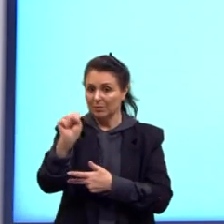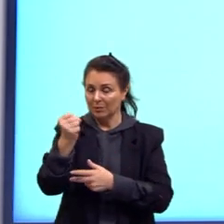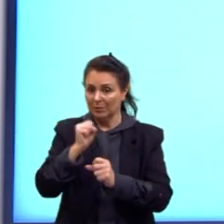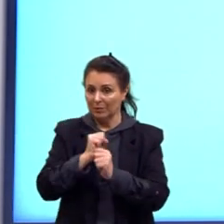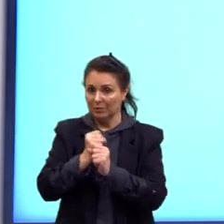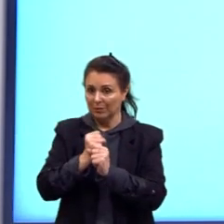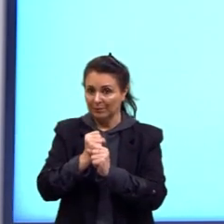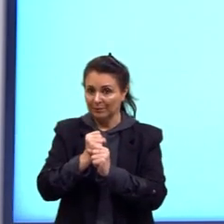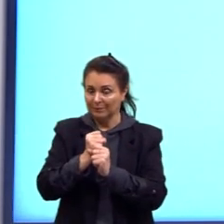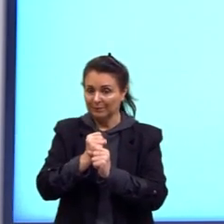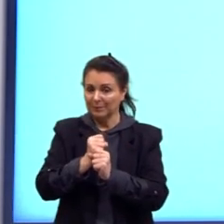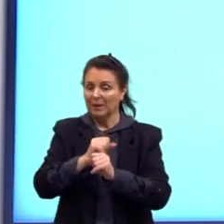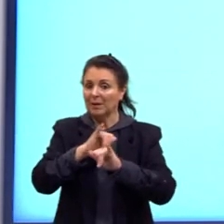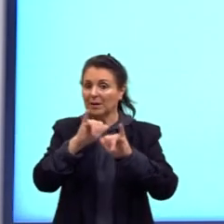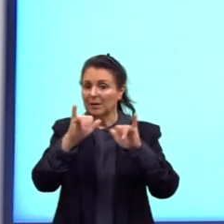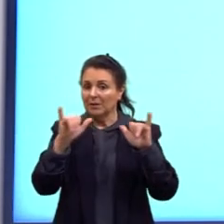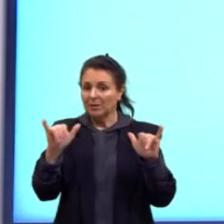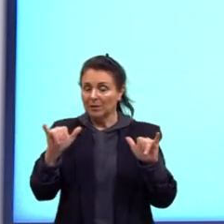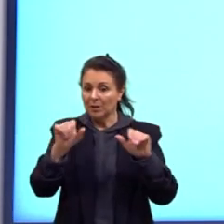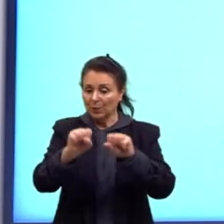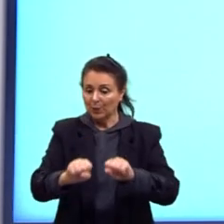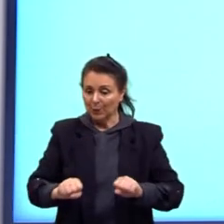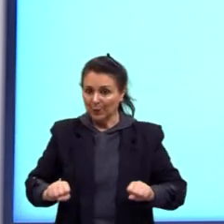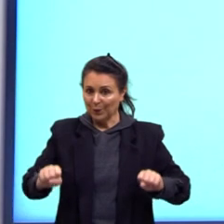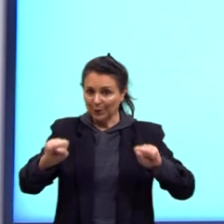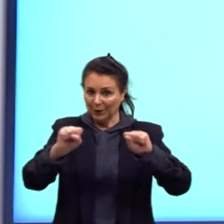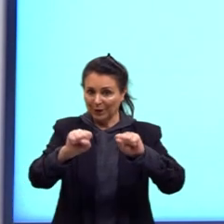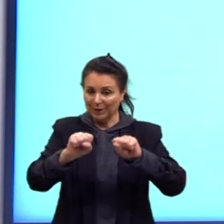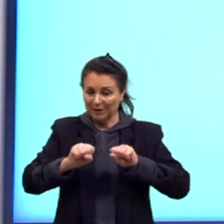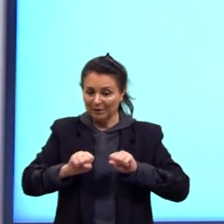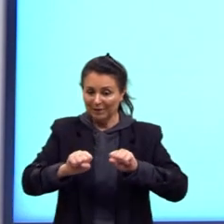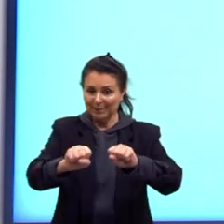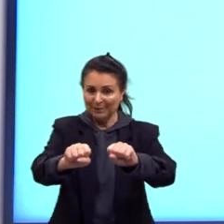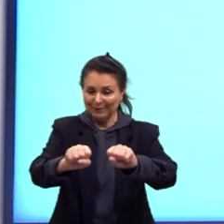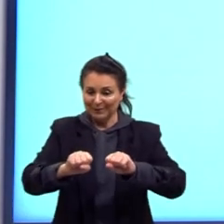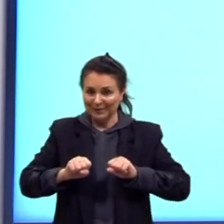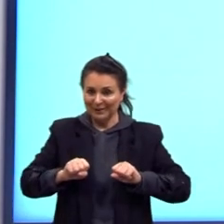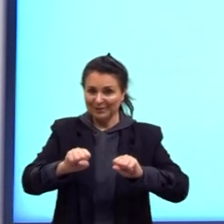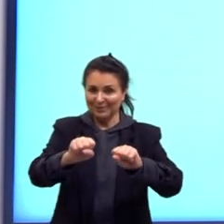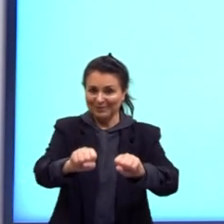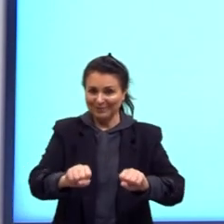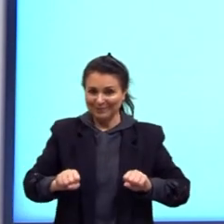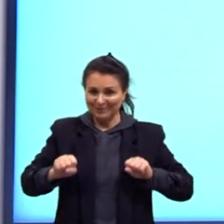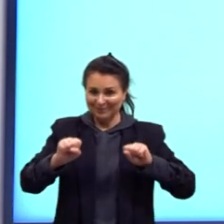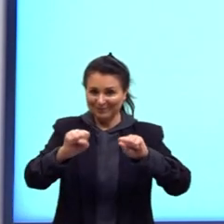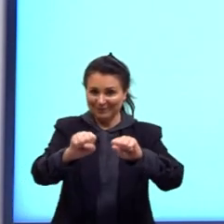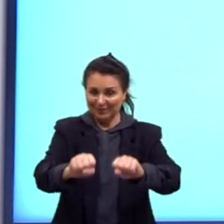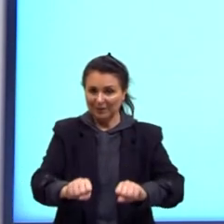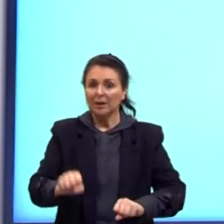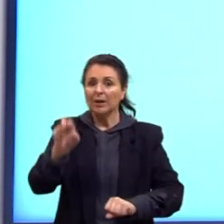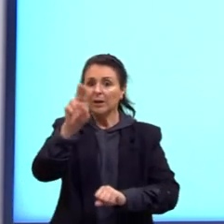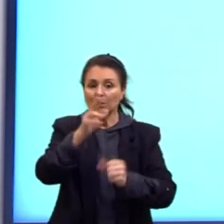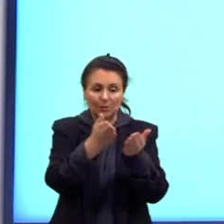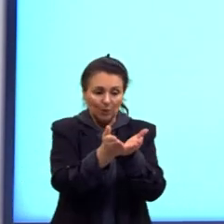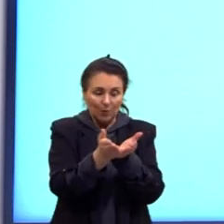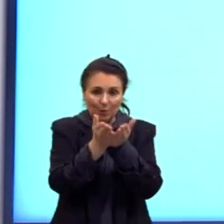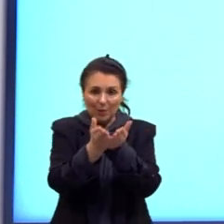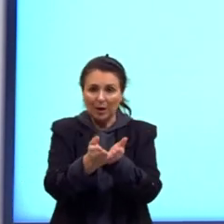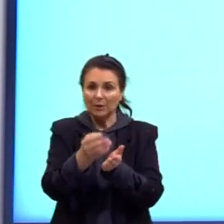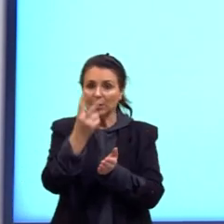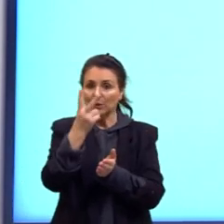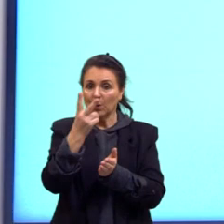que diz o seguinte o remo de assento deslizante é um esporte que faz uso de um barco e